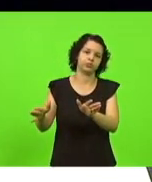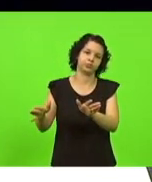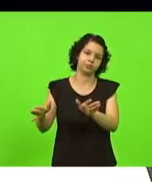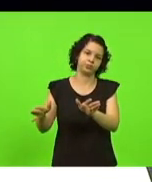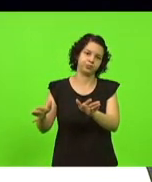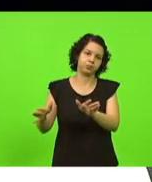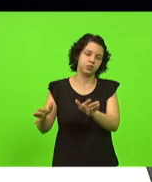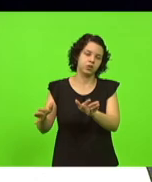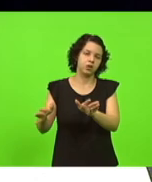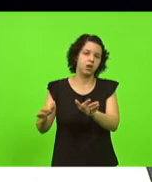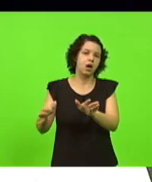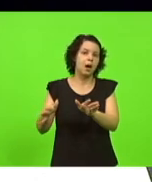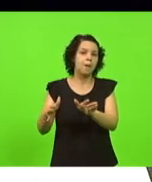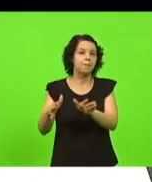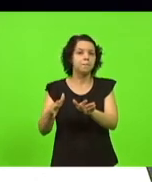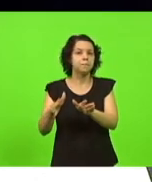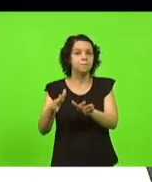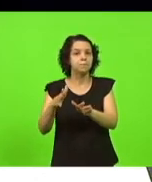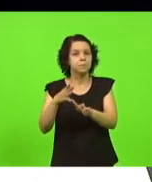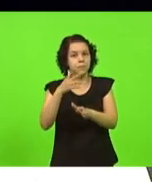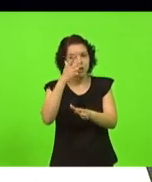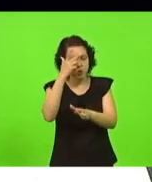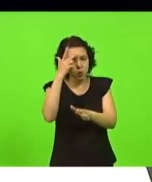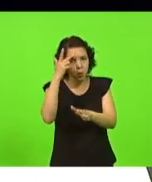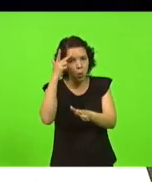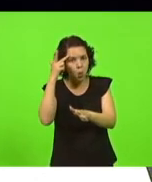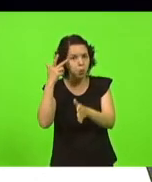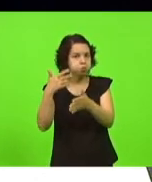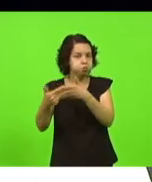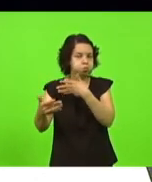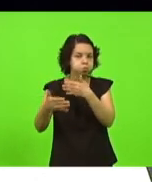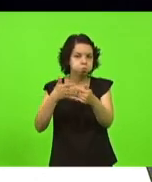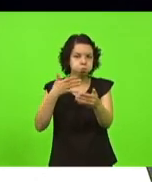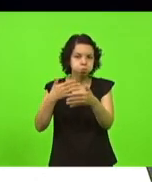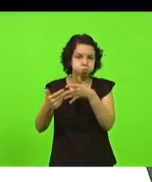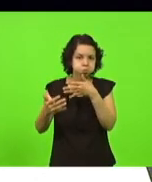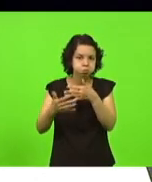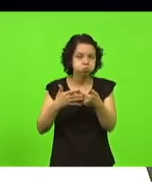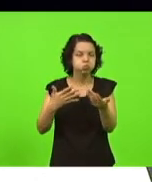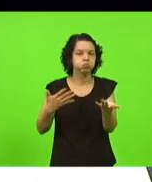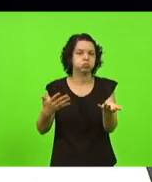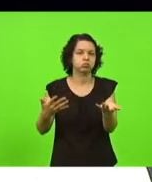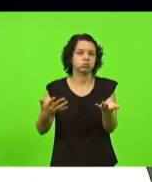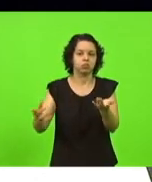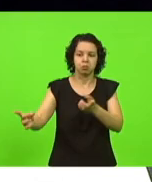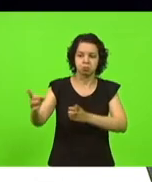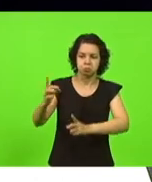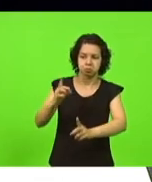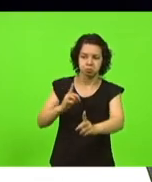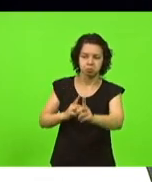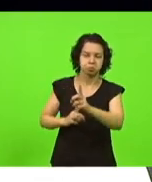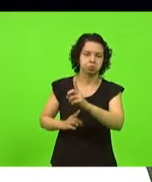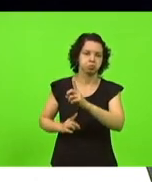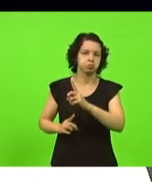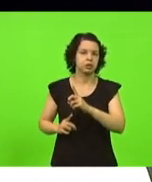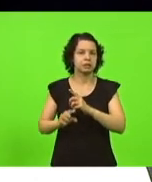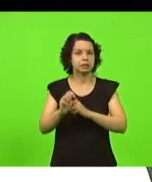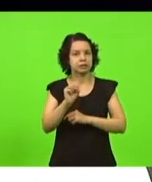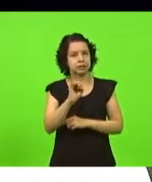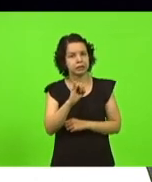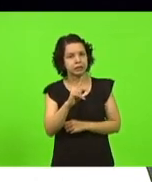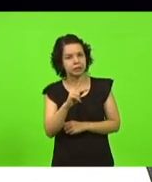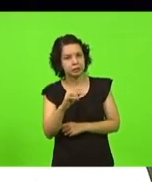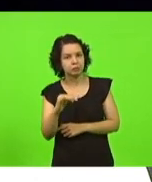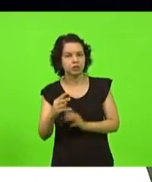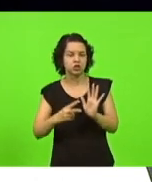para receber, aqui eu vejo, o Cinti, mas para receber